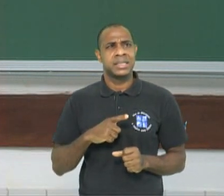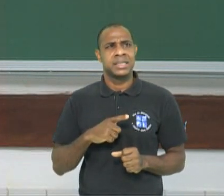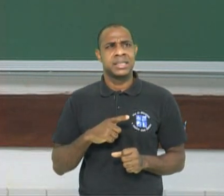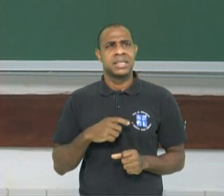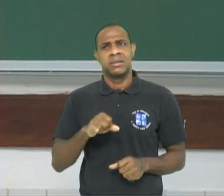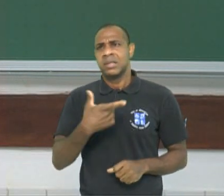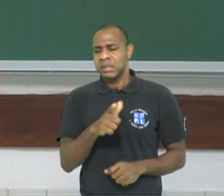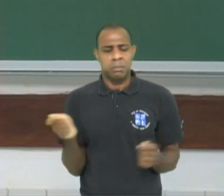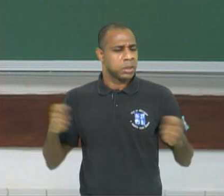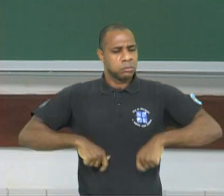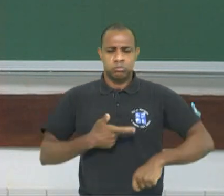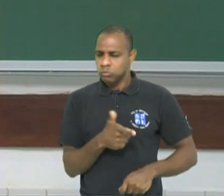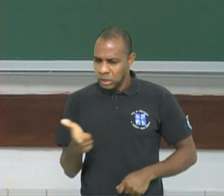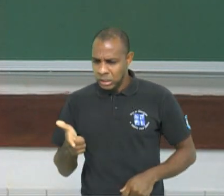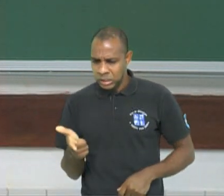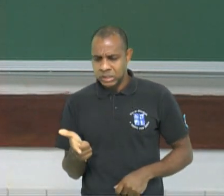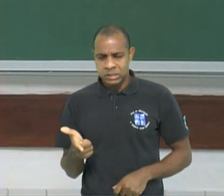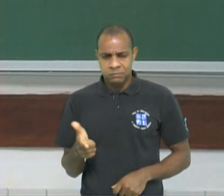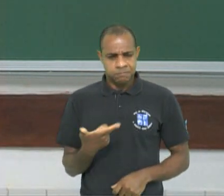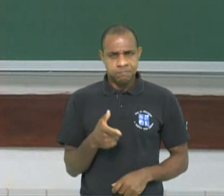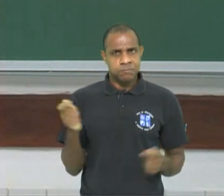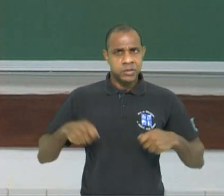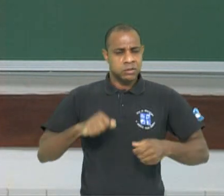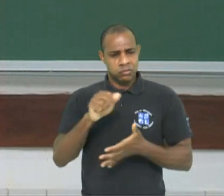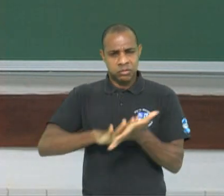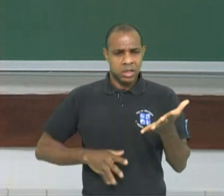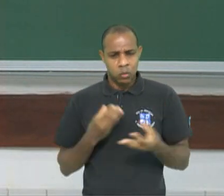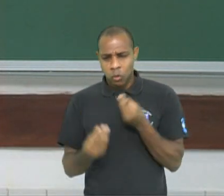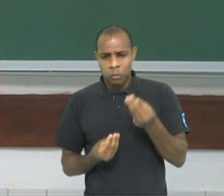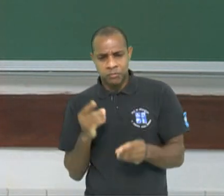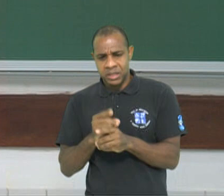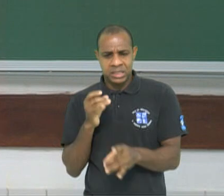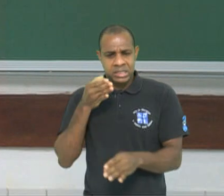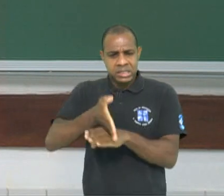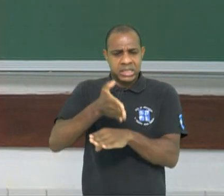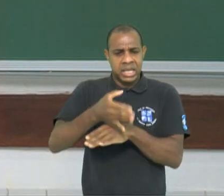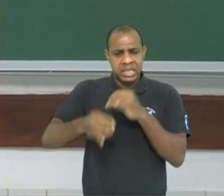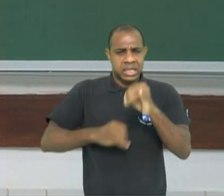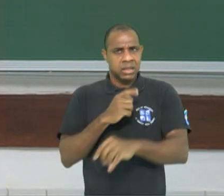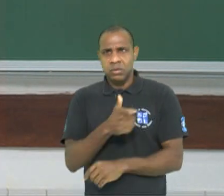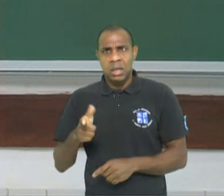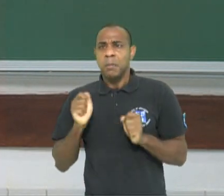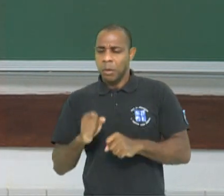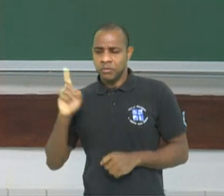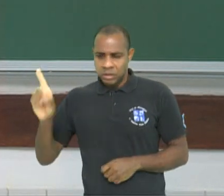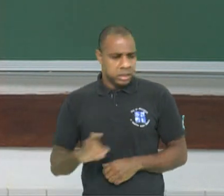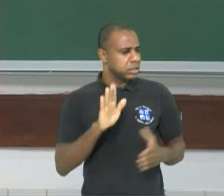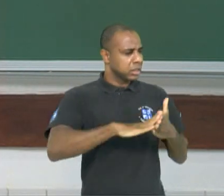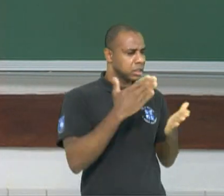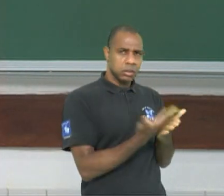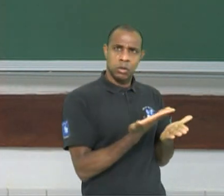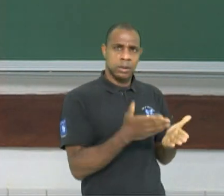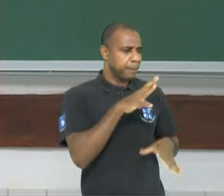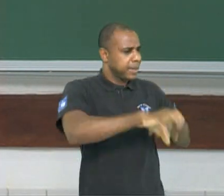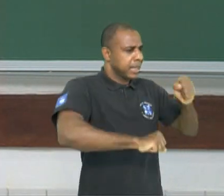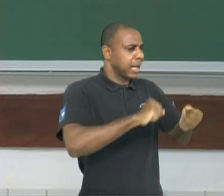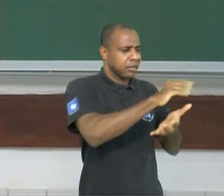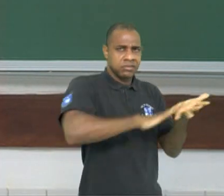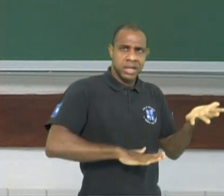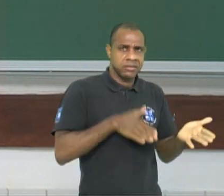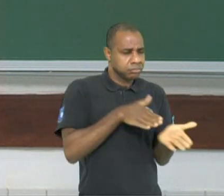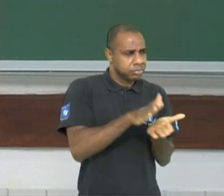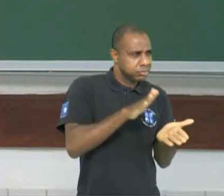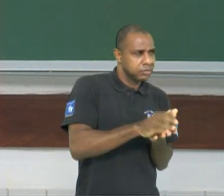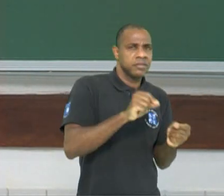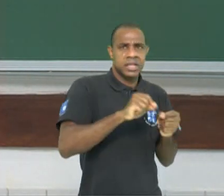você não tiver a possibilidade de fazer essas atividades via internet, você pode ir até a escola que você estuda, pegar atividades impressas,